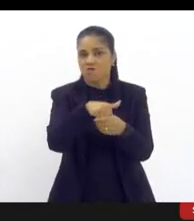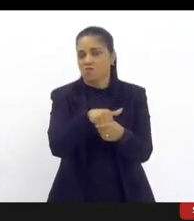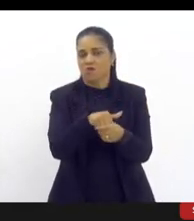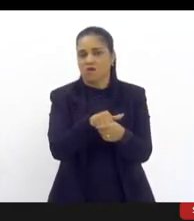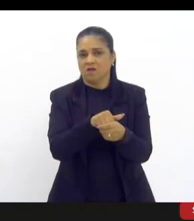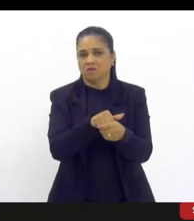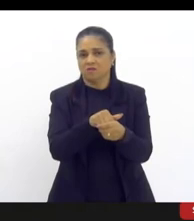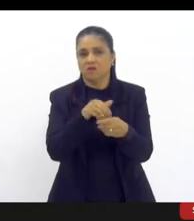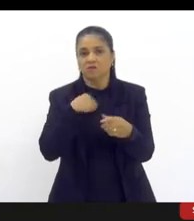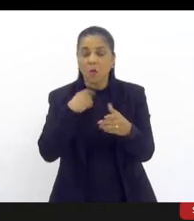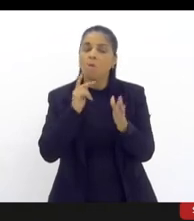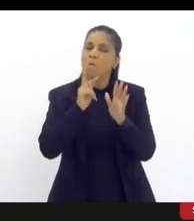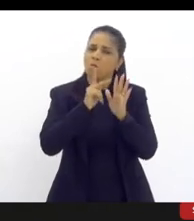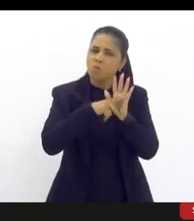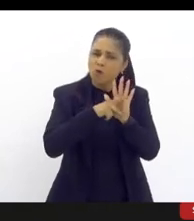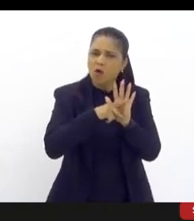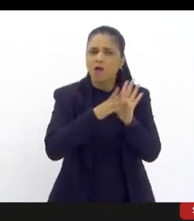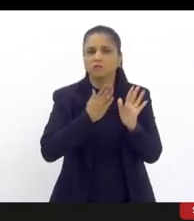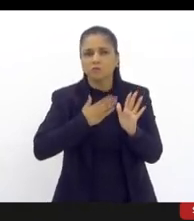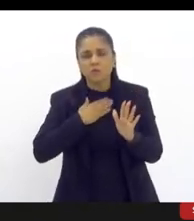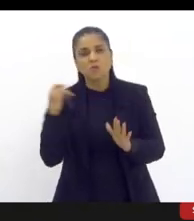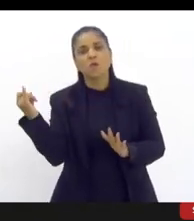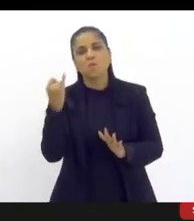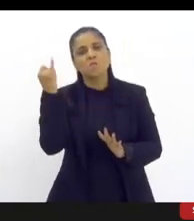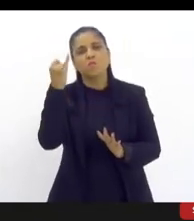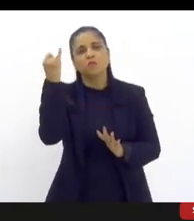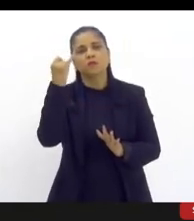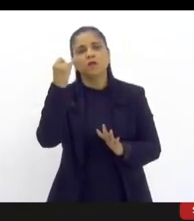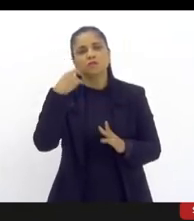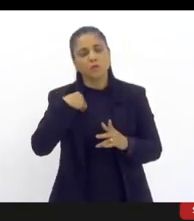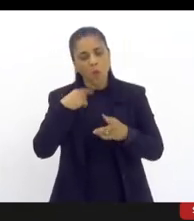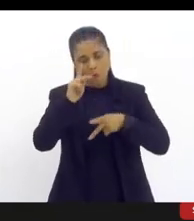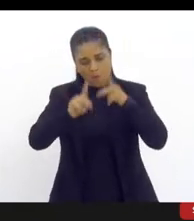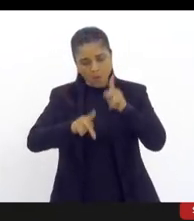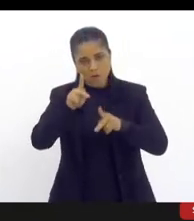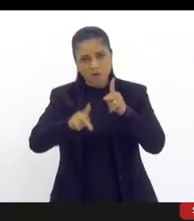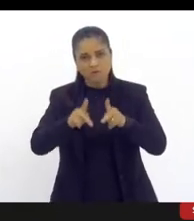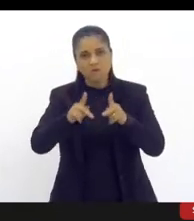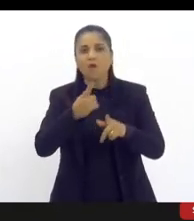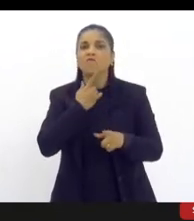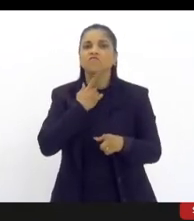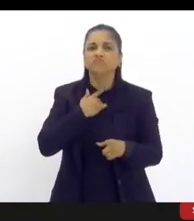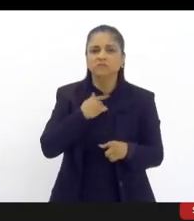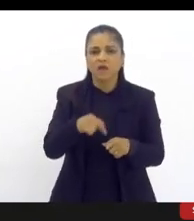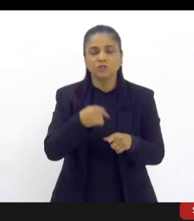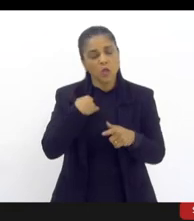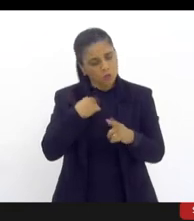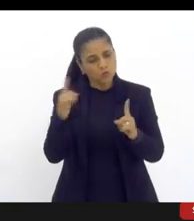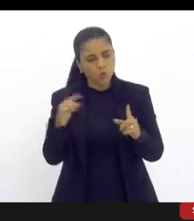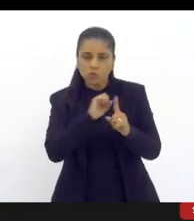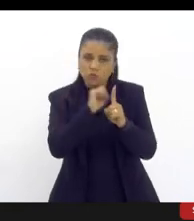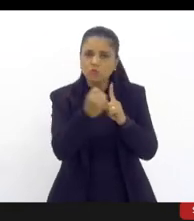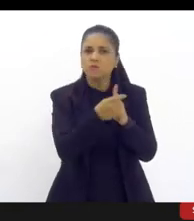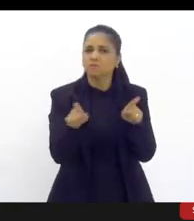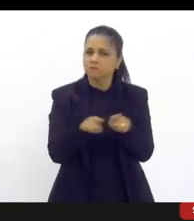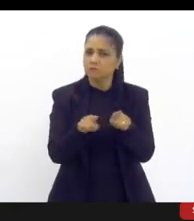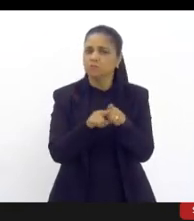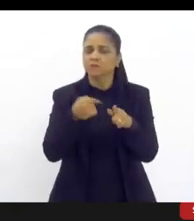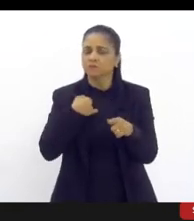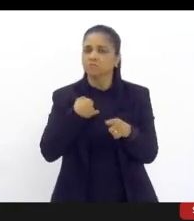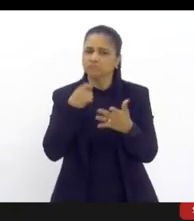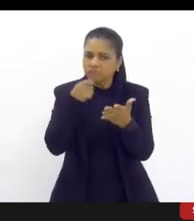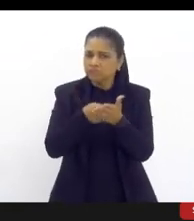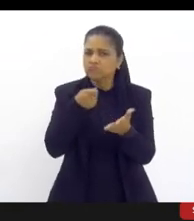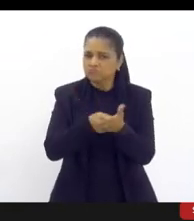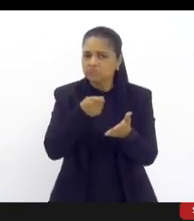Tem que ser, pô. São projetos importantes. Expressa a vontade popular que eu represento. Eu represento uma parte da sociedade e exijo